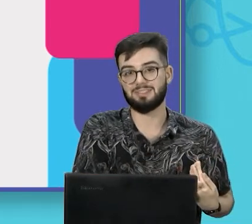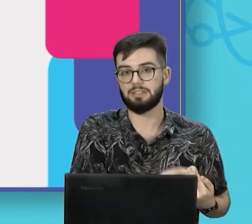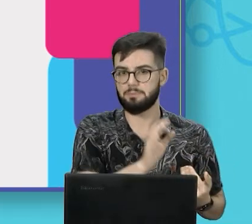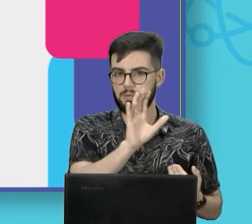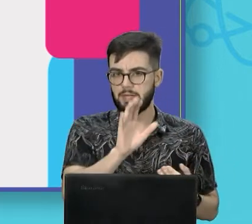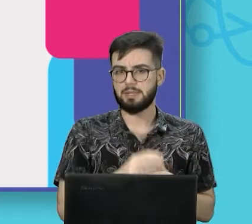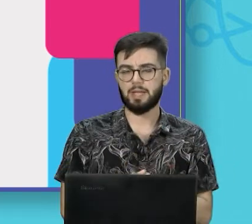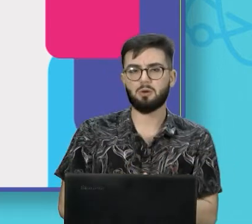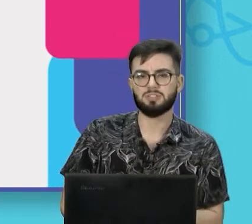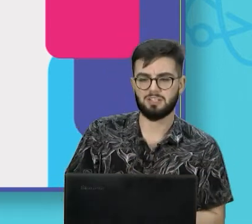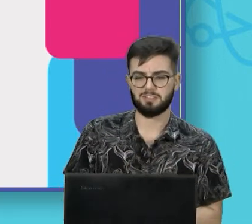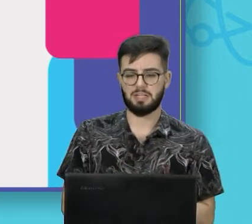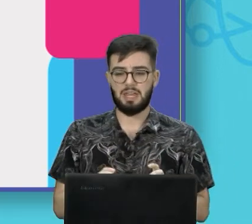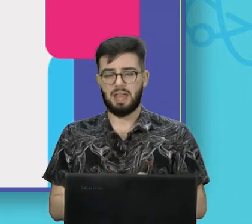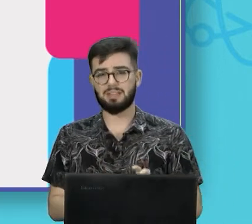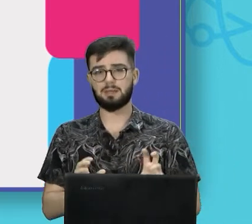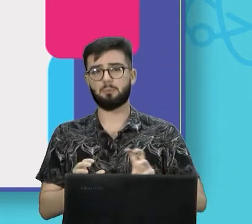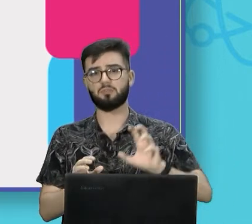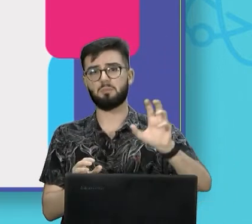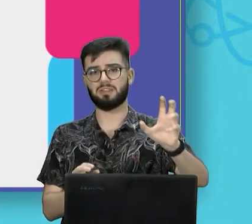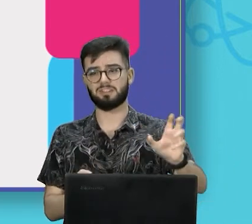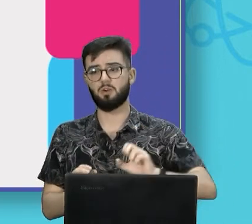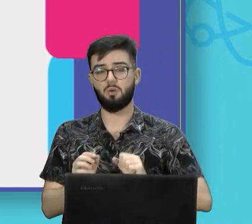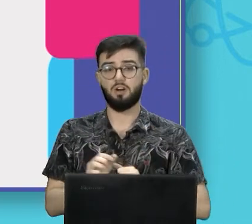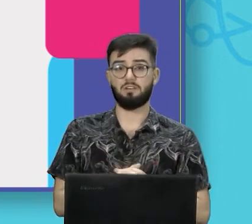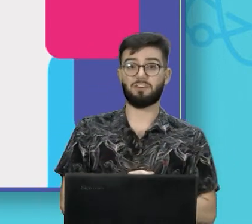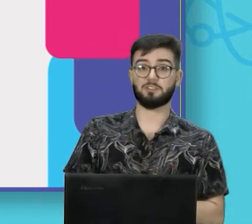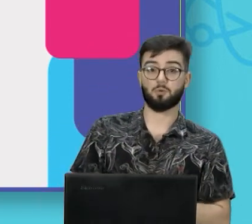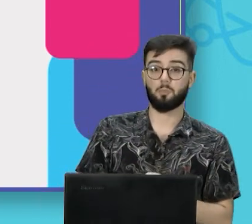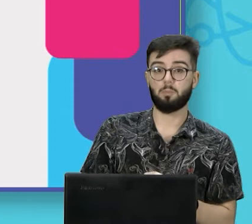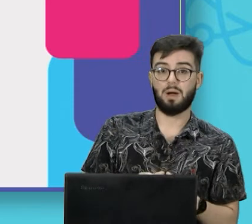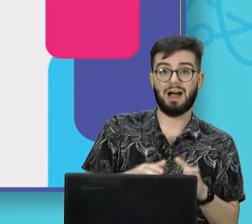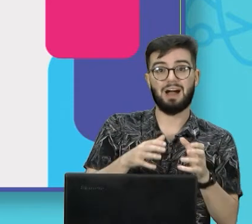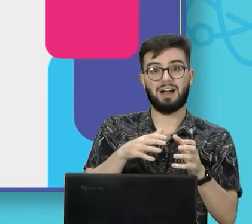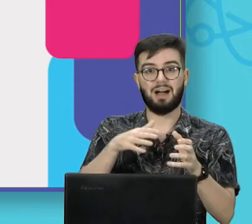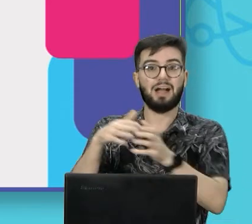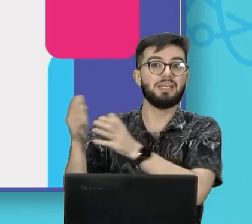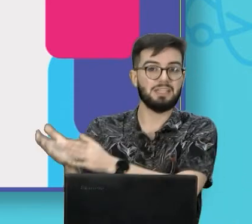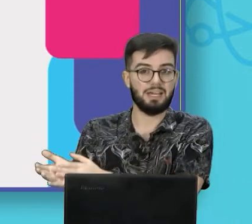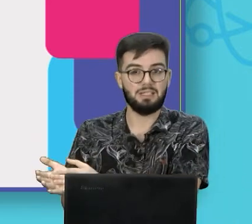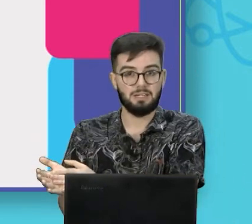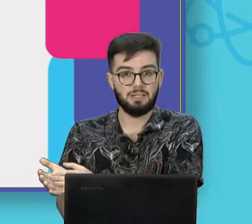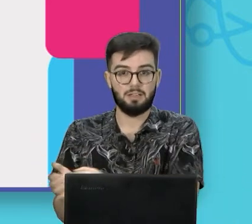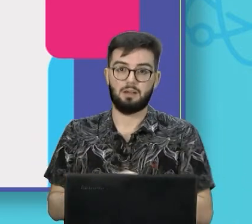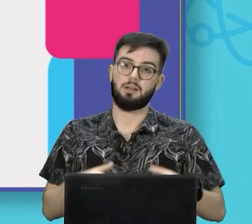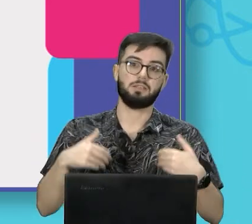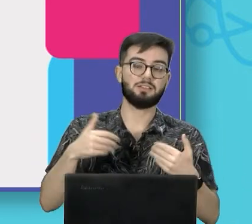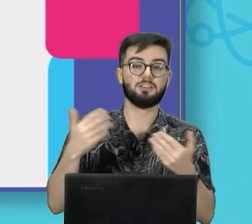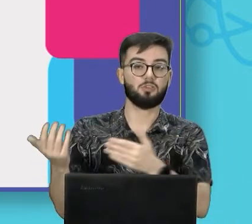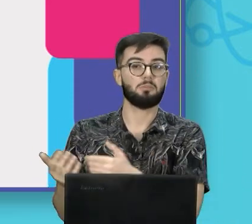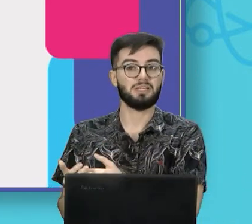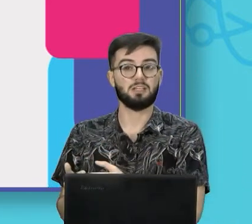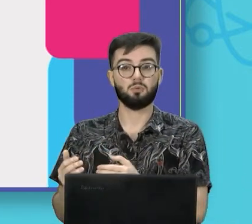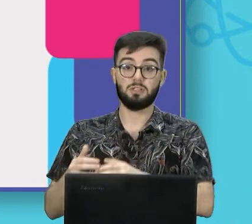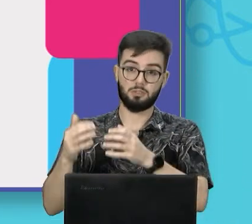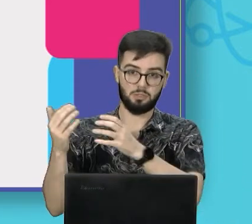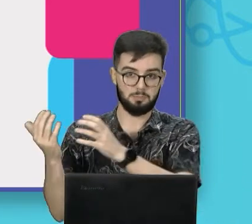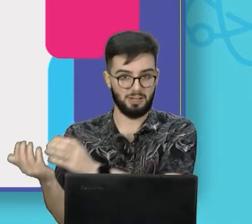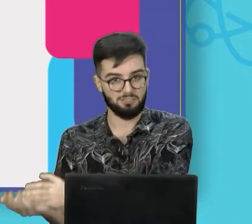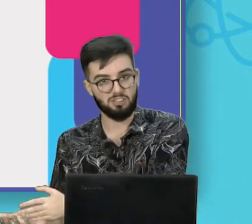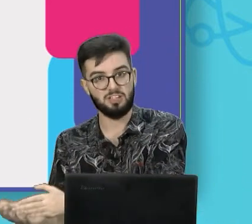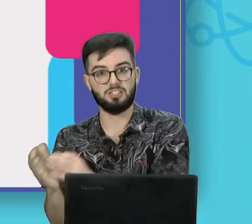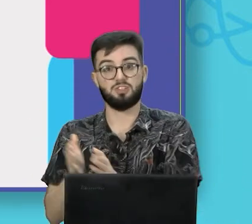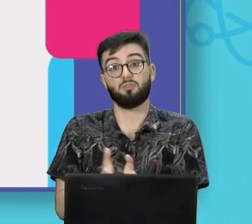da ação integralista brasileira que acontece essa aproximação vai fazer com que o a Aniele Aliança Nacional Libertadora